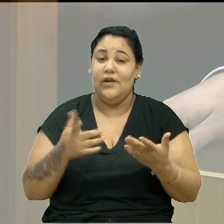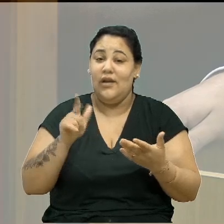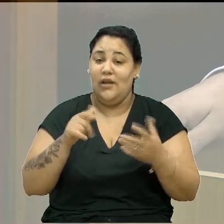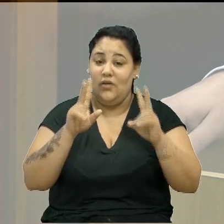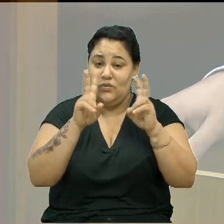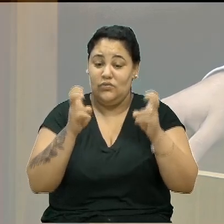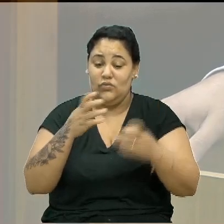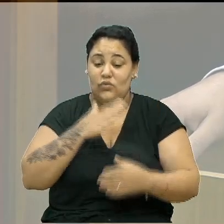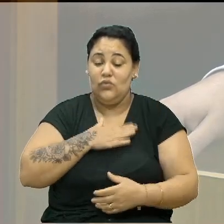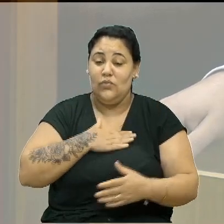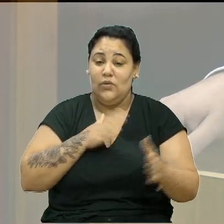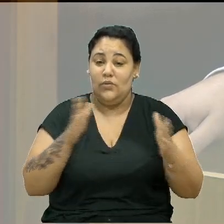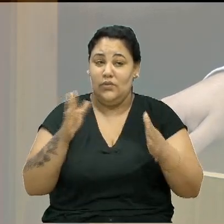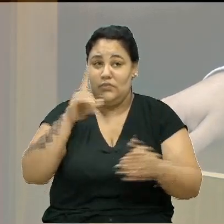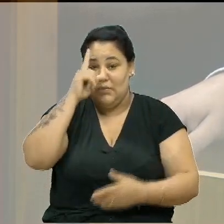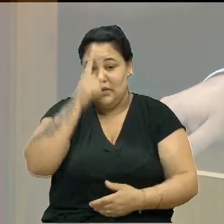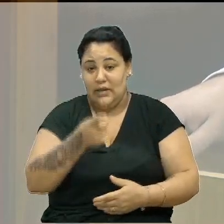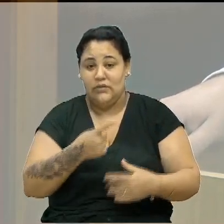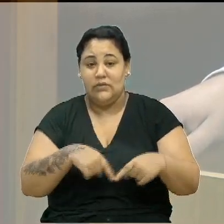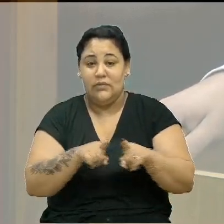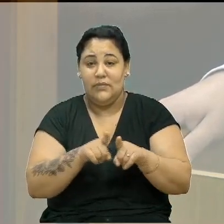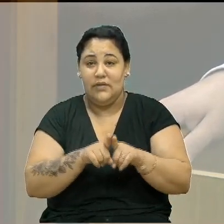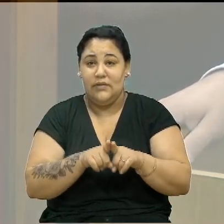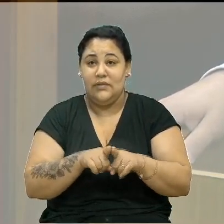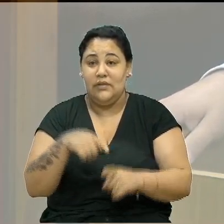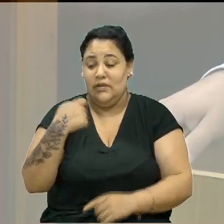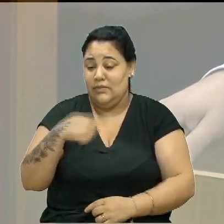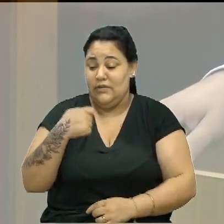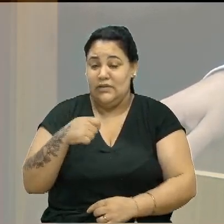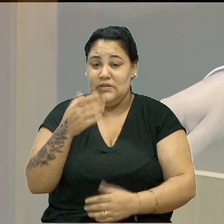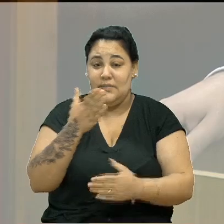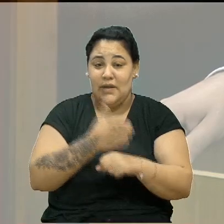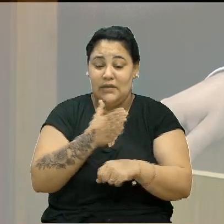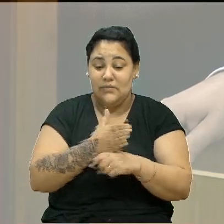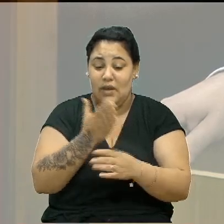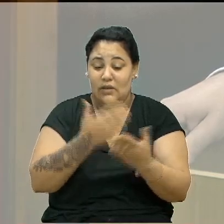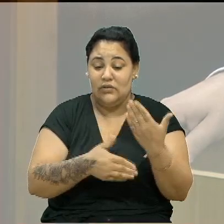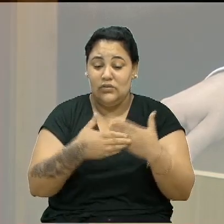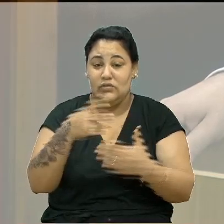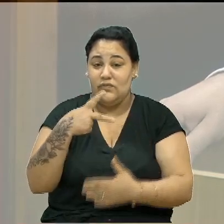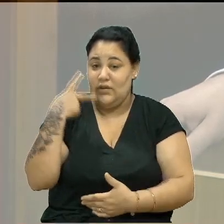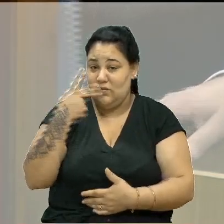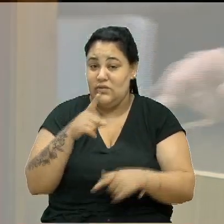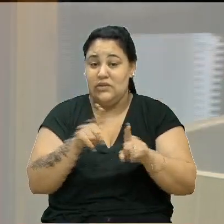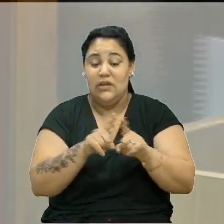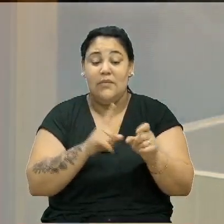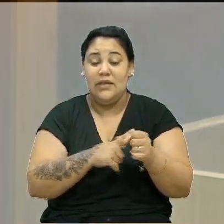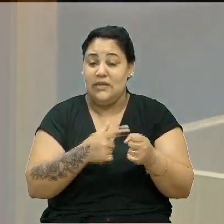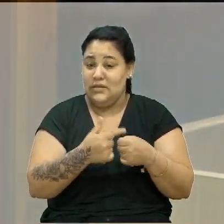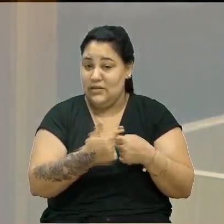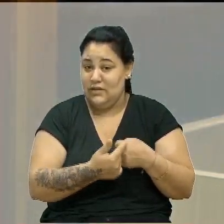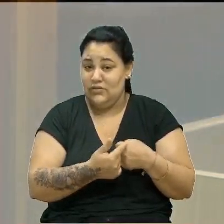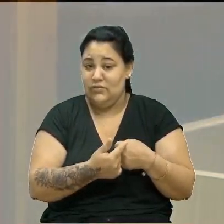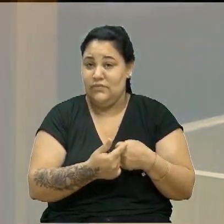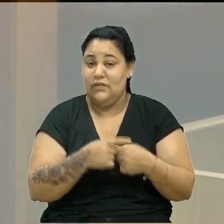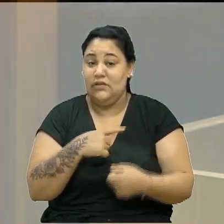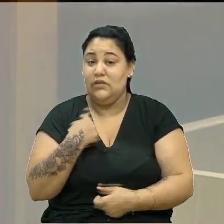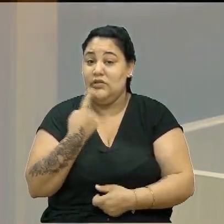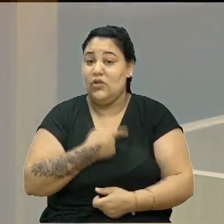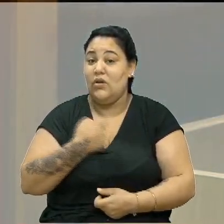meu mandato, que deve ser de todos os vereadores e da cidade, de que